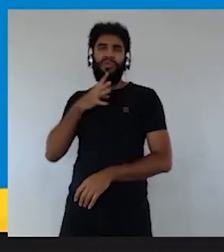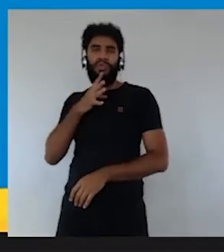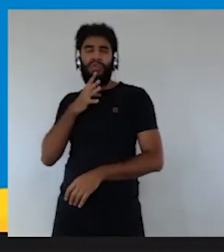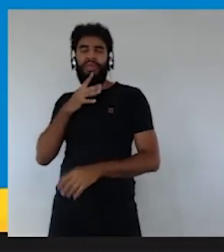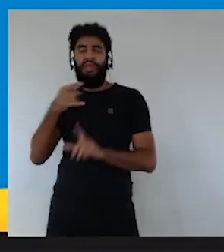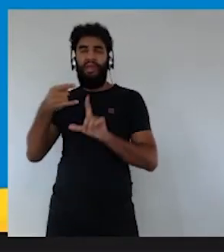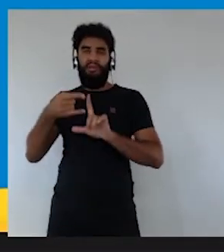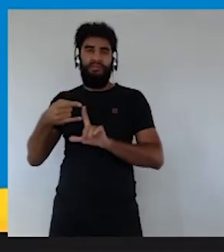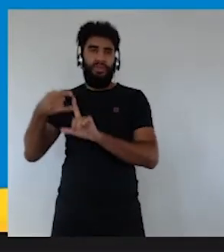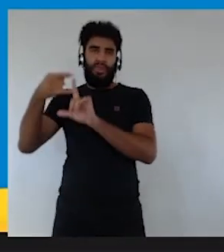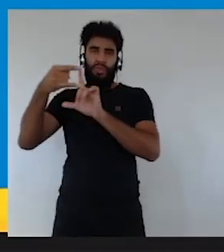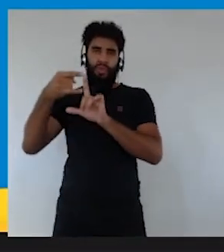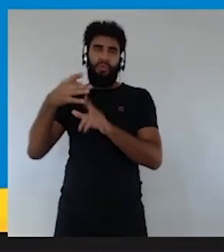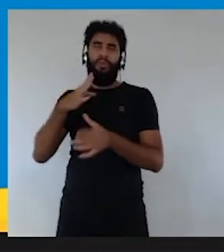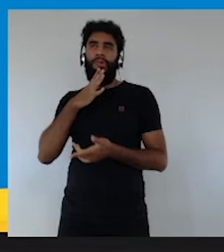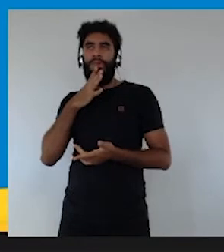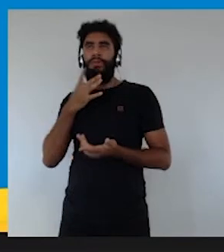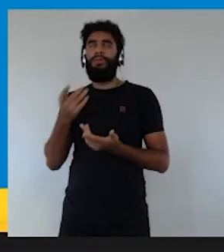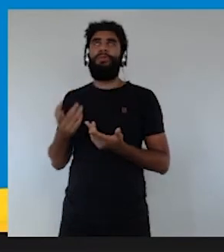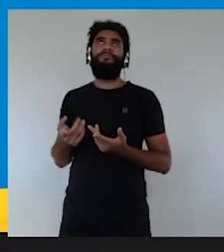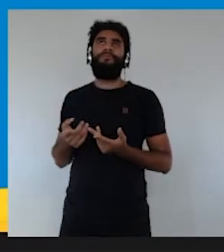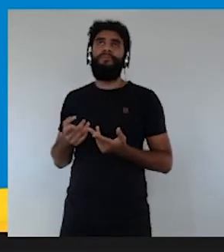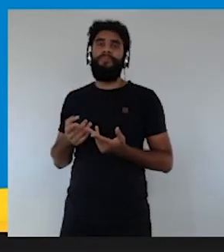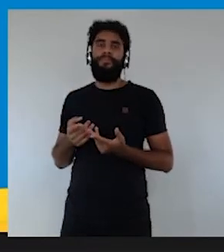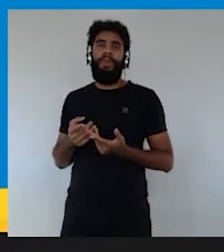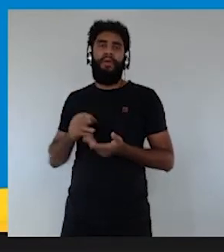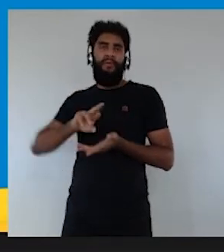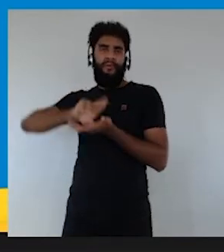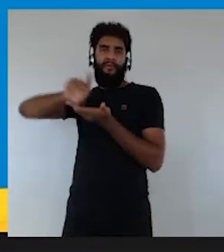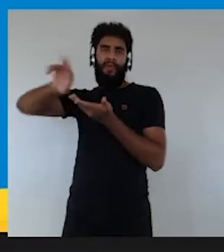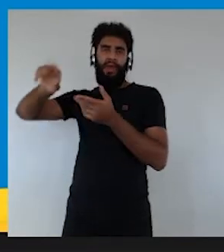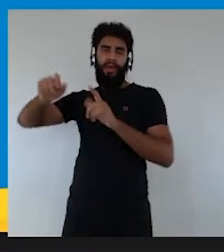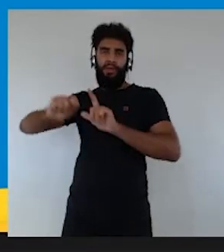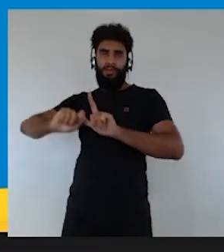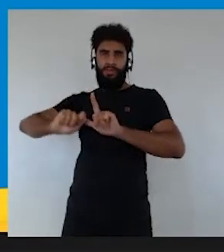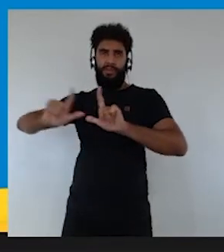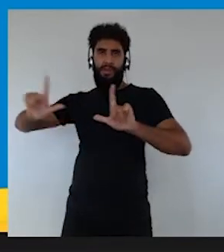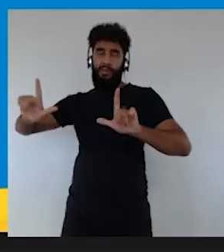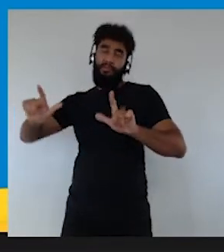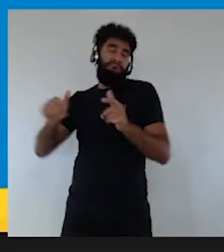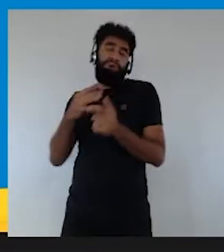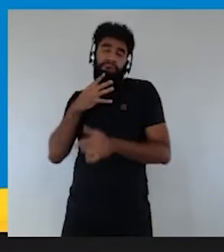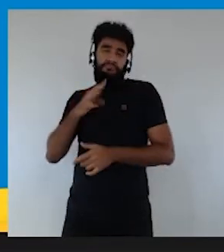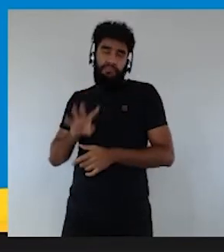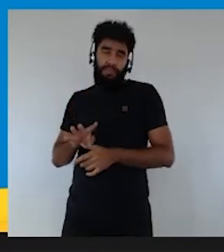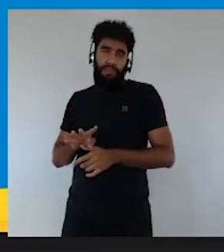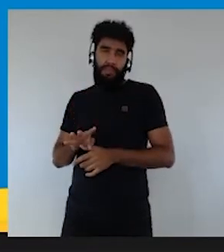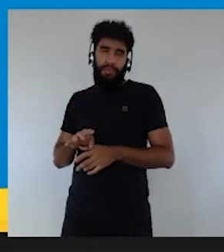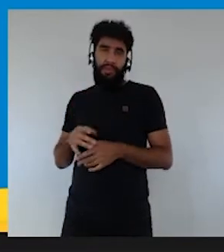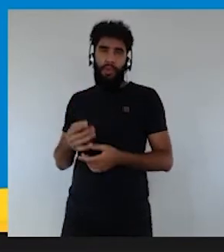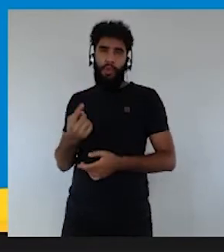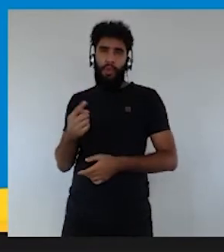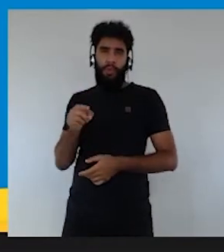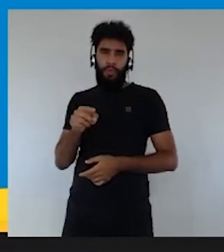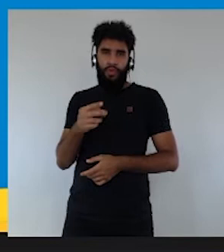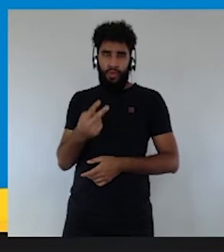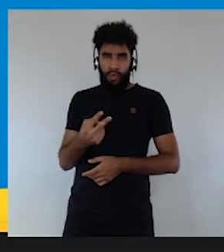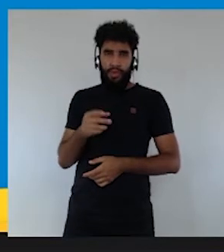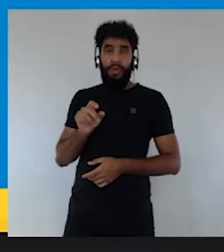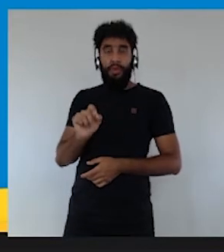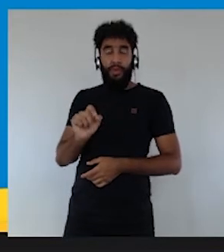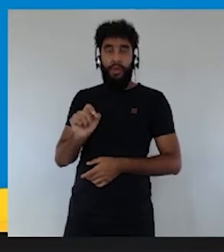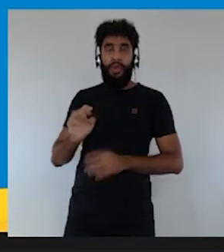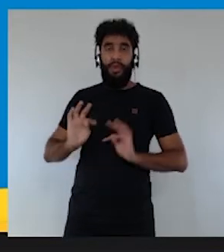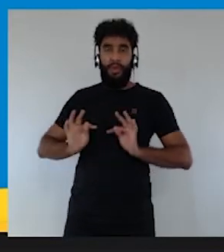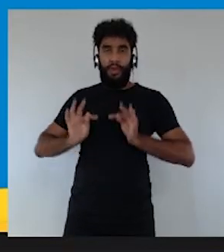conhece Teams, nem todo mundo conhece as diferentes plataformas. Então, uma das sugestões que está no 1.2 é que a